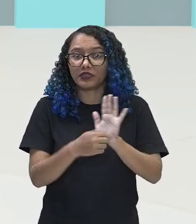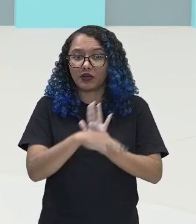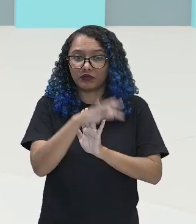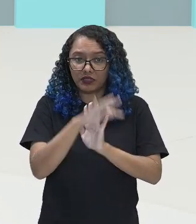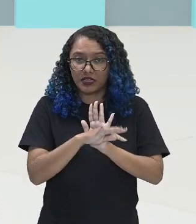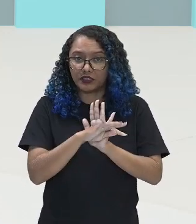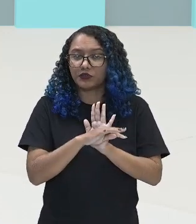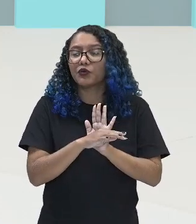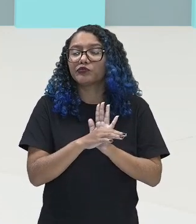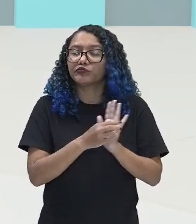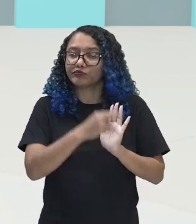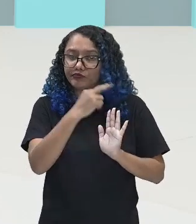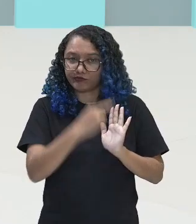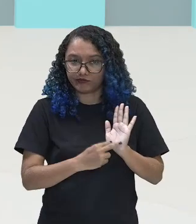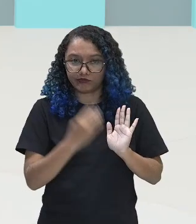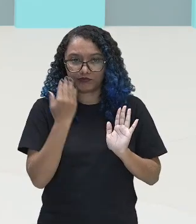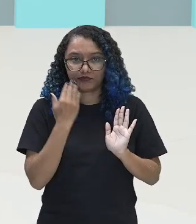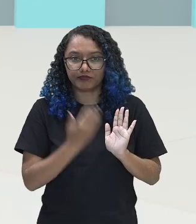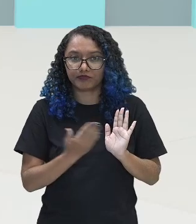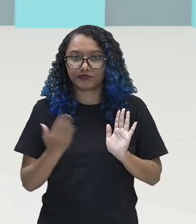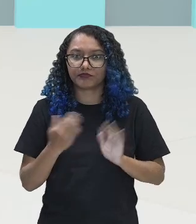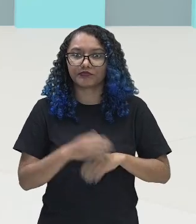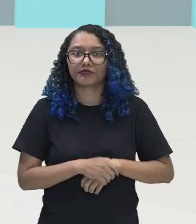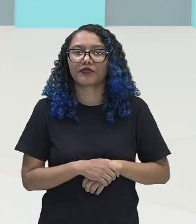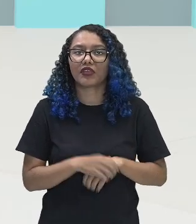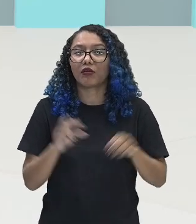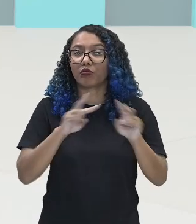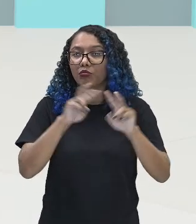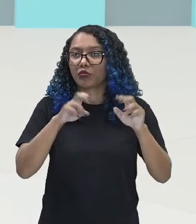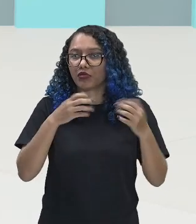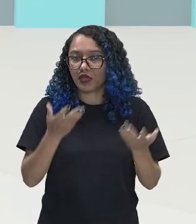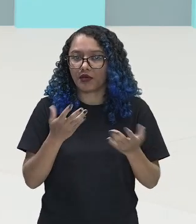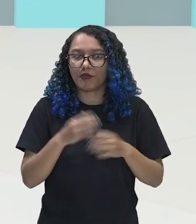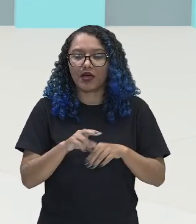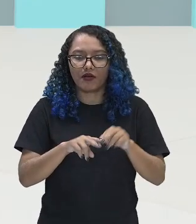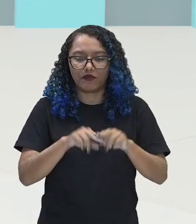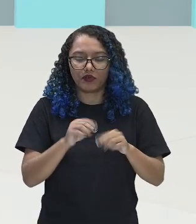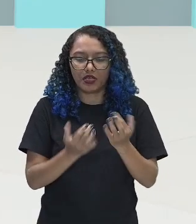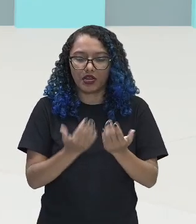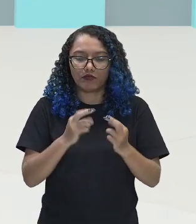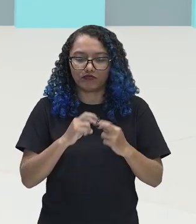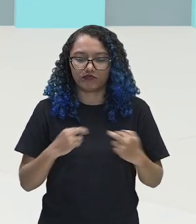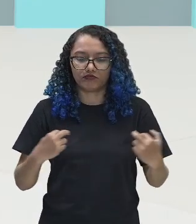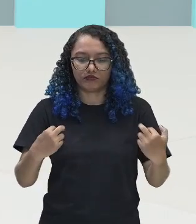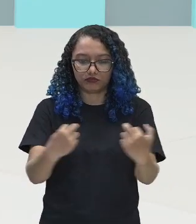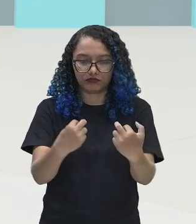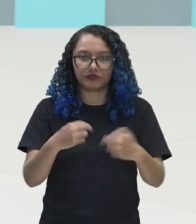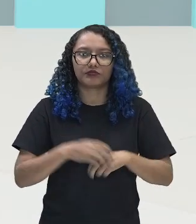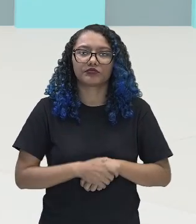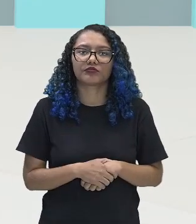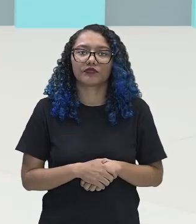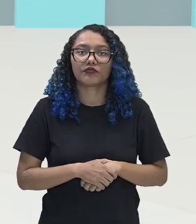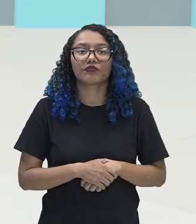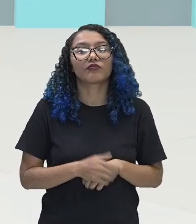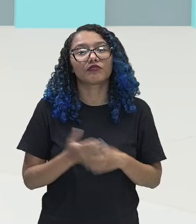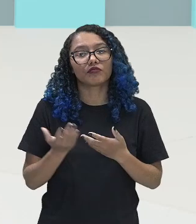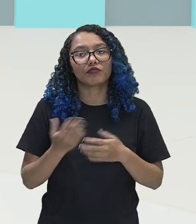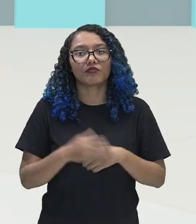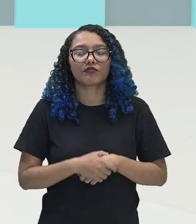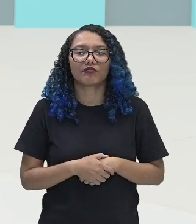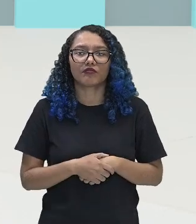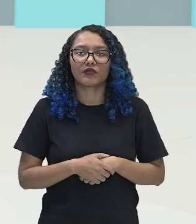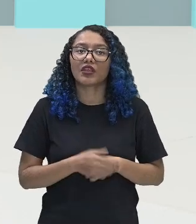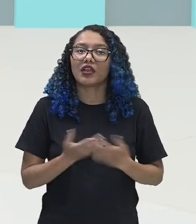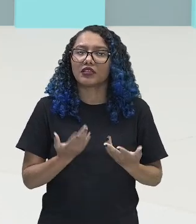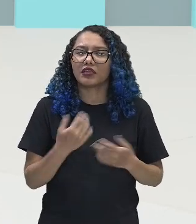leitura. Acompanhem comigo. Olha o que diz: Ao redor da fogueira. Então, nós temos o título, pela estrutura a